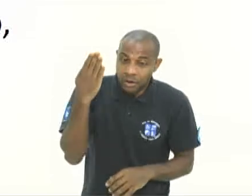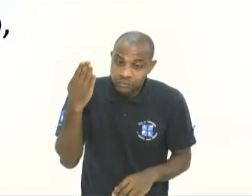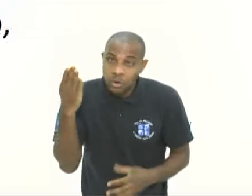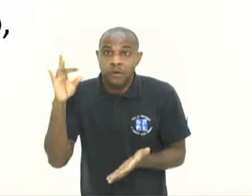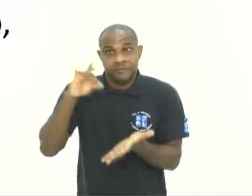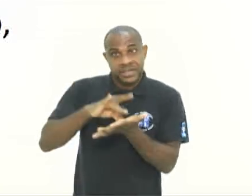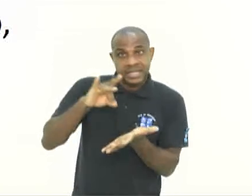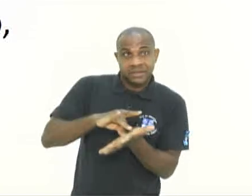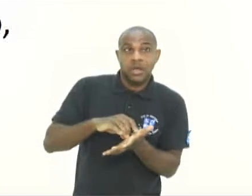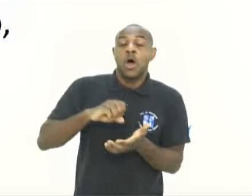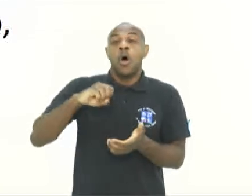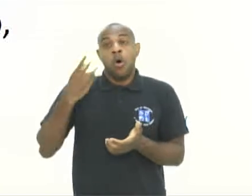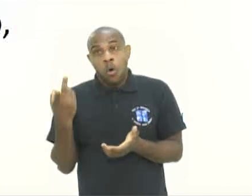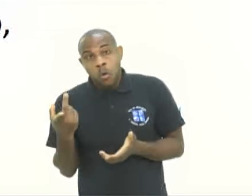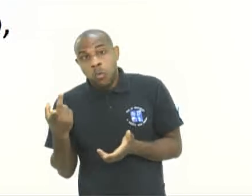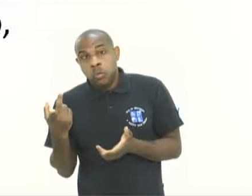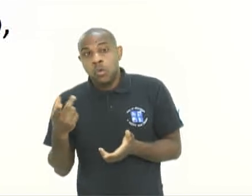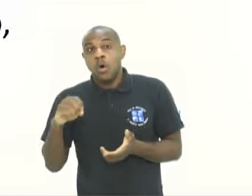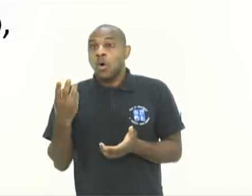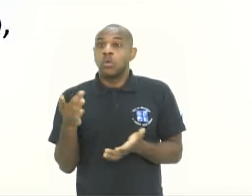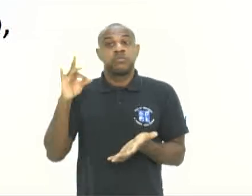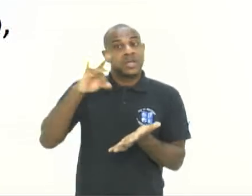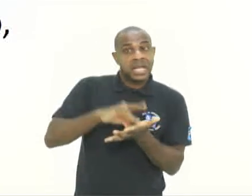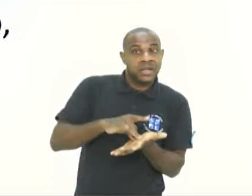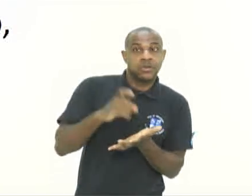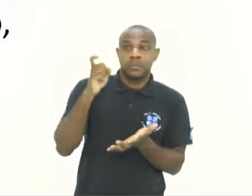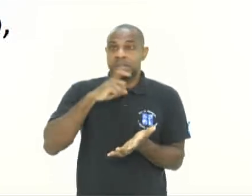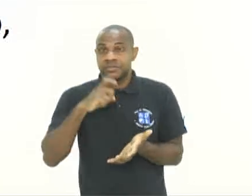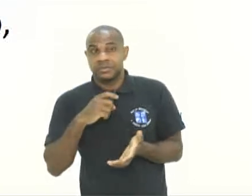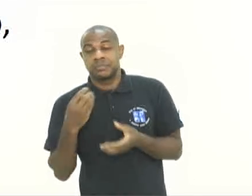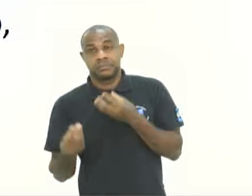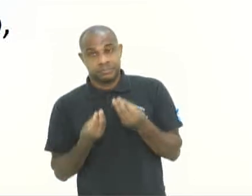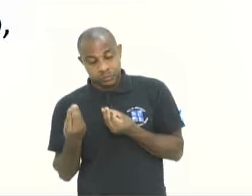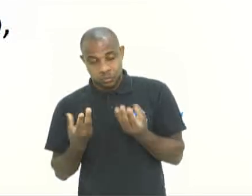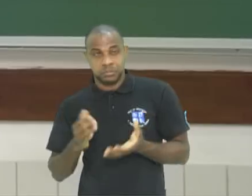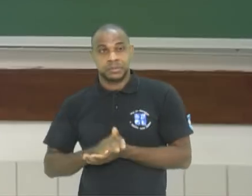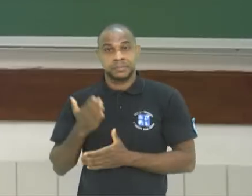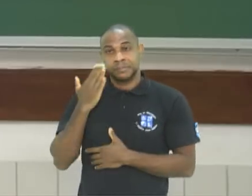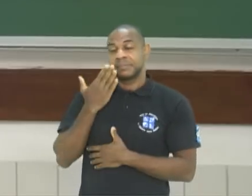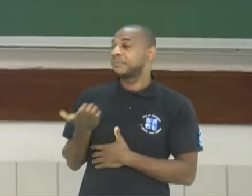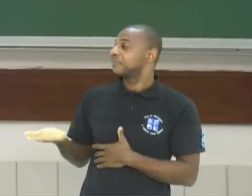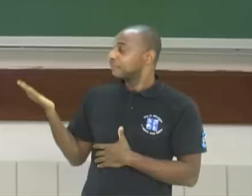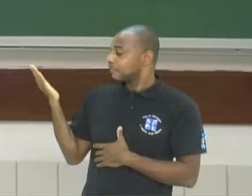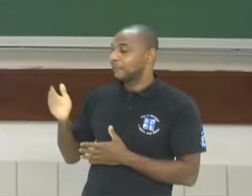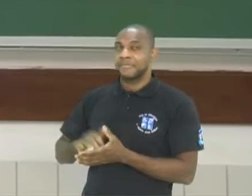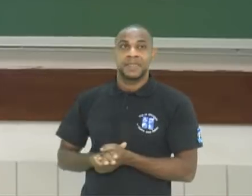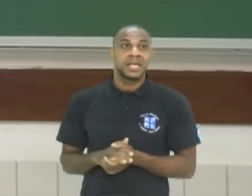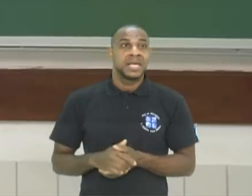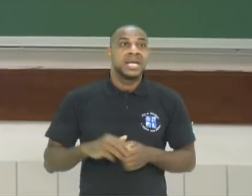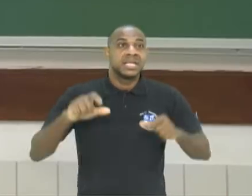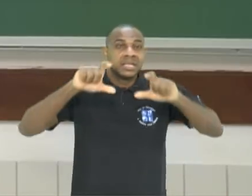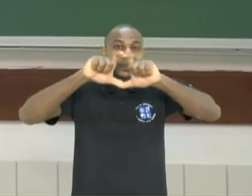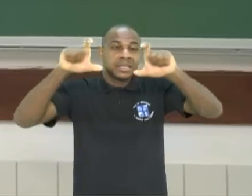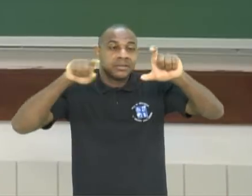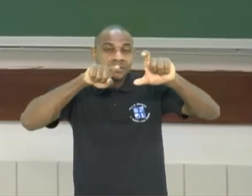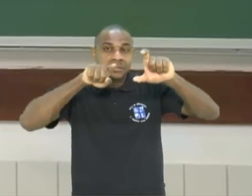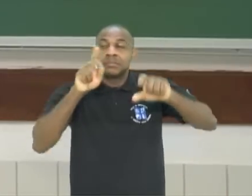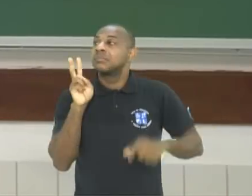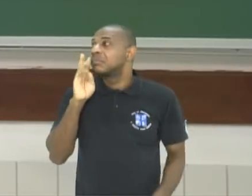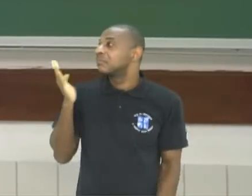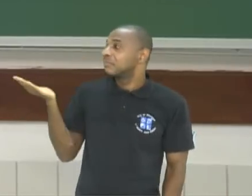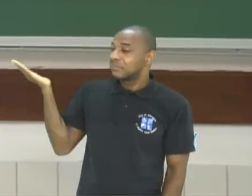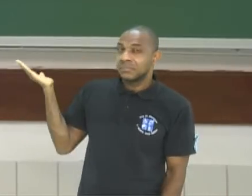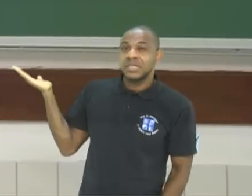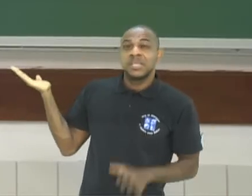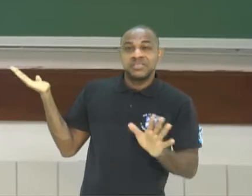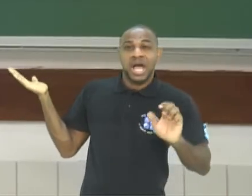conteúdo exclusivamente humorístico, como o sensacionalista. Com relação a esse trecho, quero comentar com vocês que